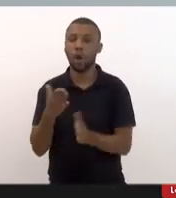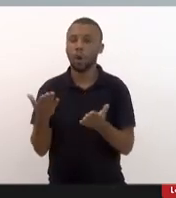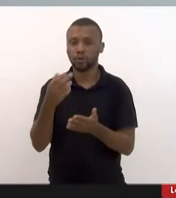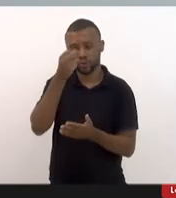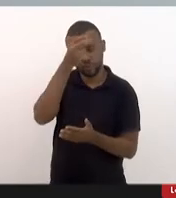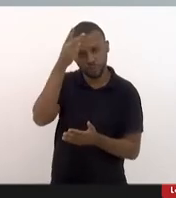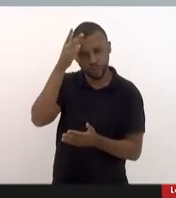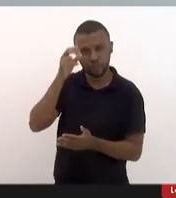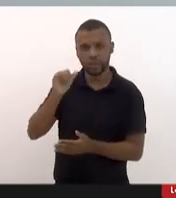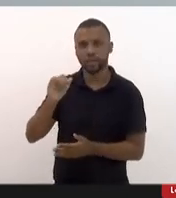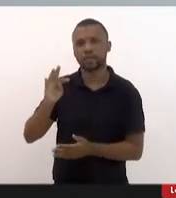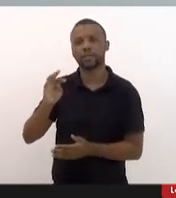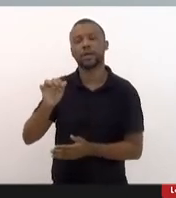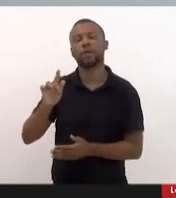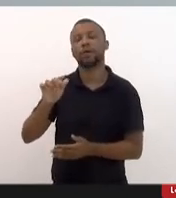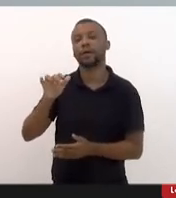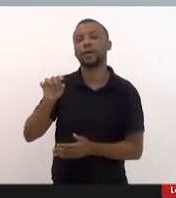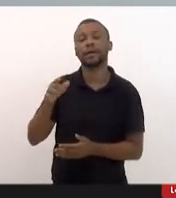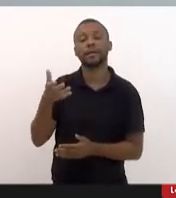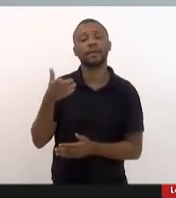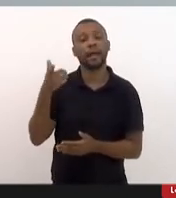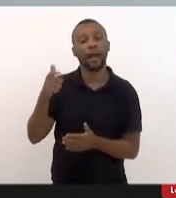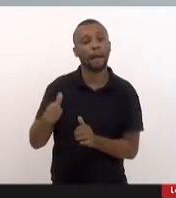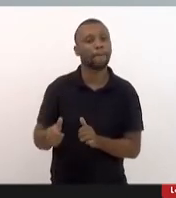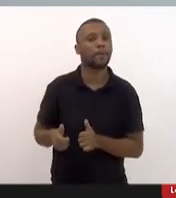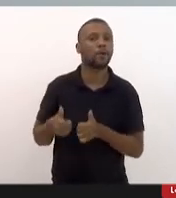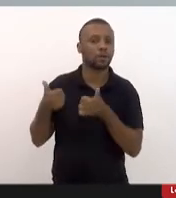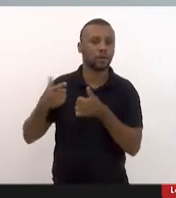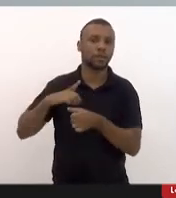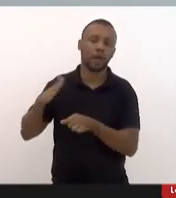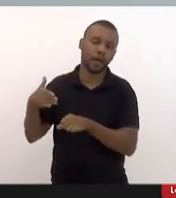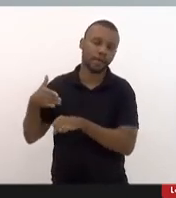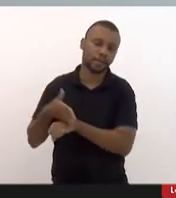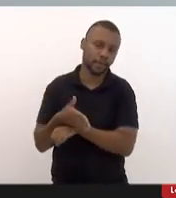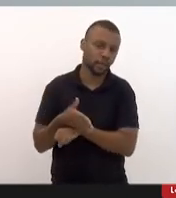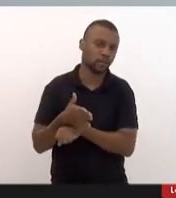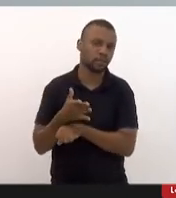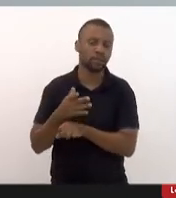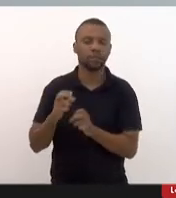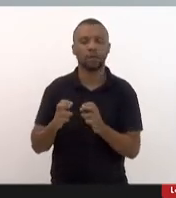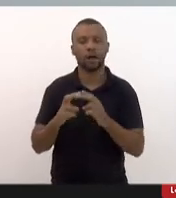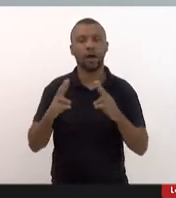gente tenta uma melhoria até para o acesso para o ar, porque o nosso acesso é